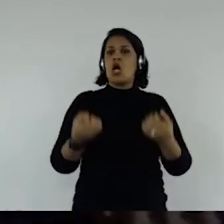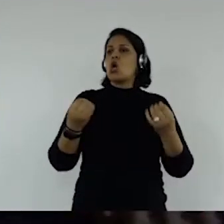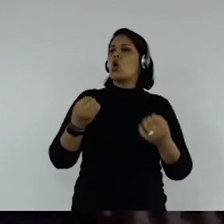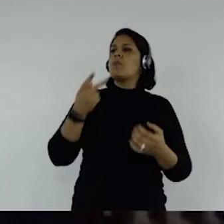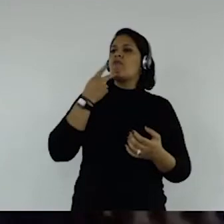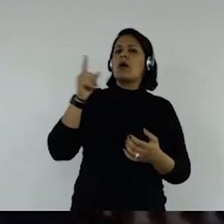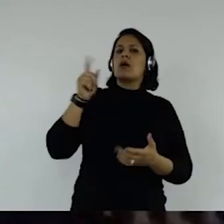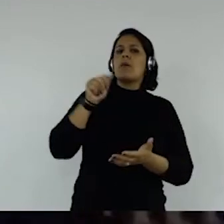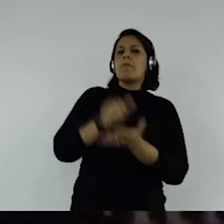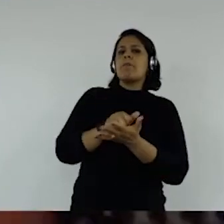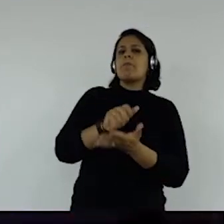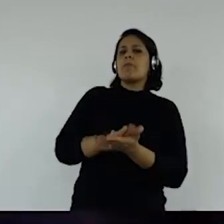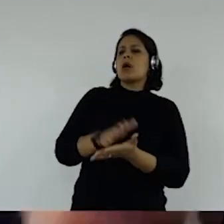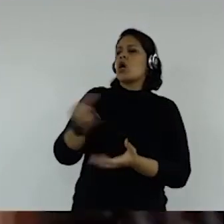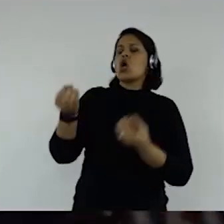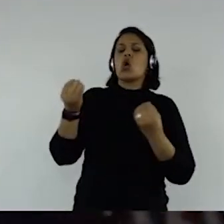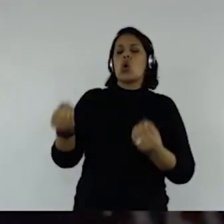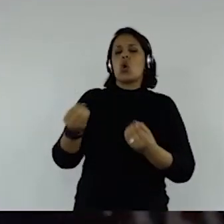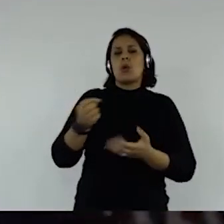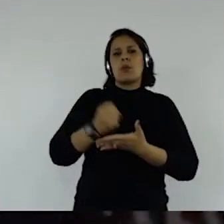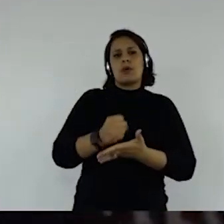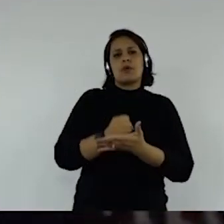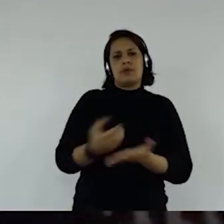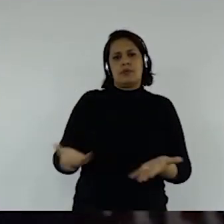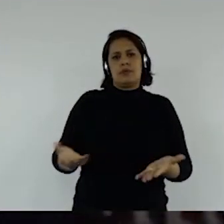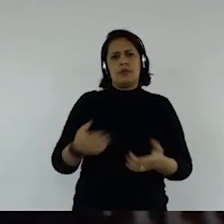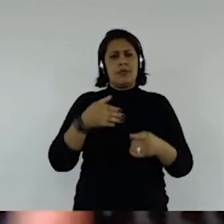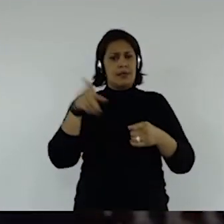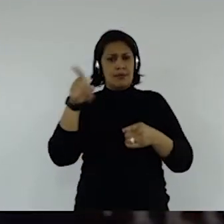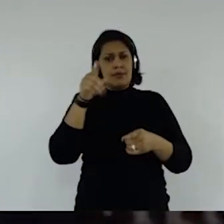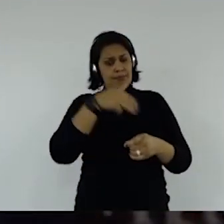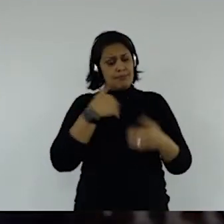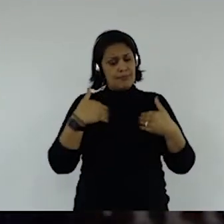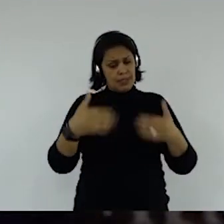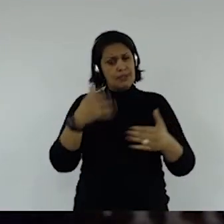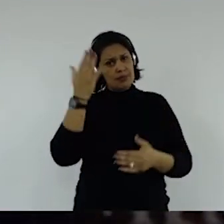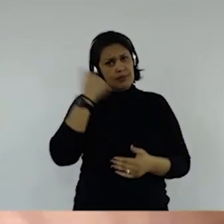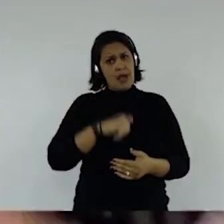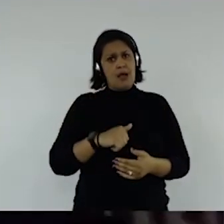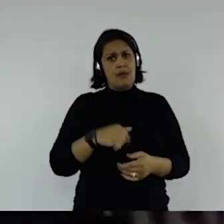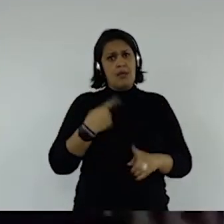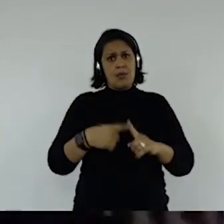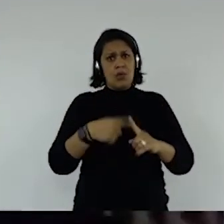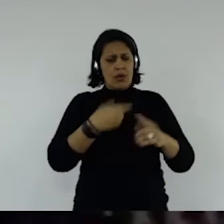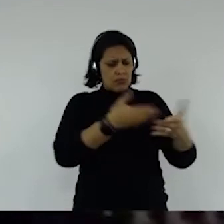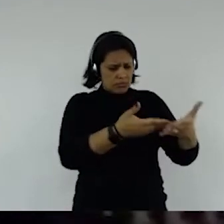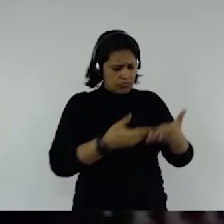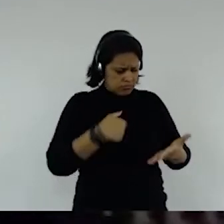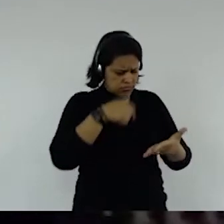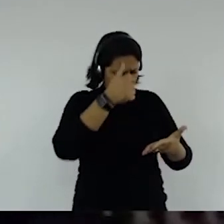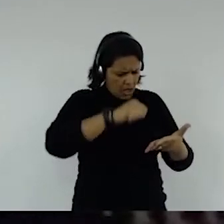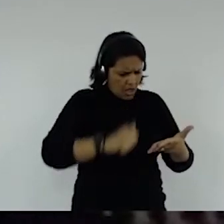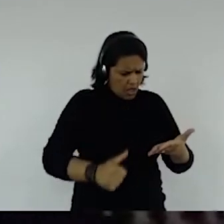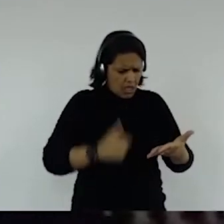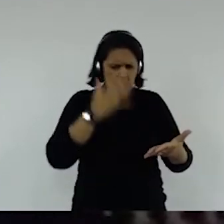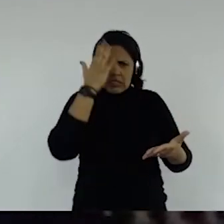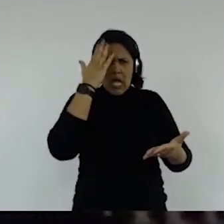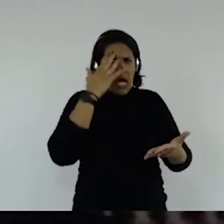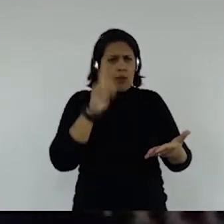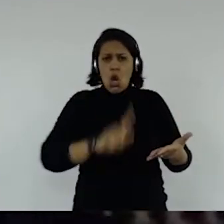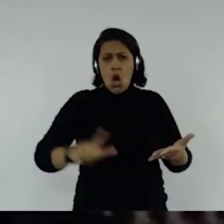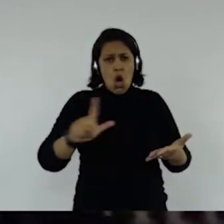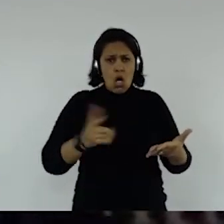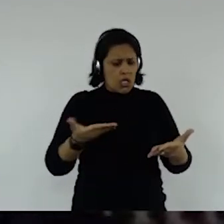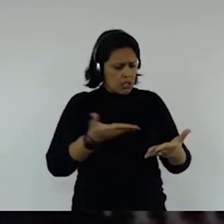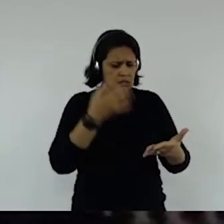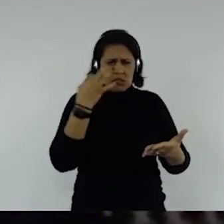falta de cooperação no contrato? O ministro Benício vai saber isso, porque todo julgador, quando analisa a causa, ele obviamente que está vendo quem é a parte que